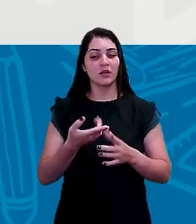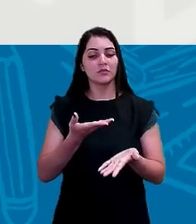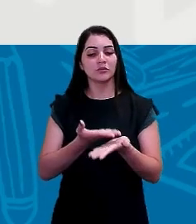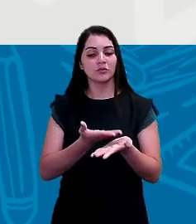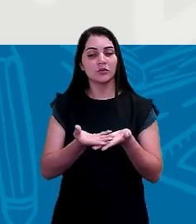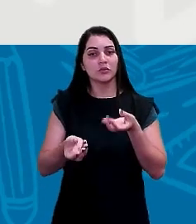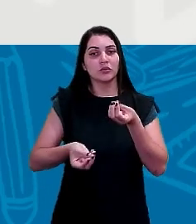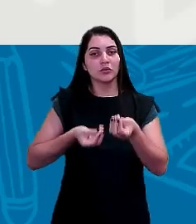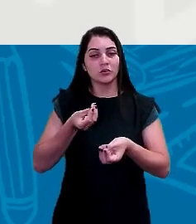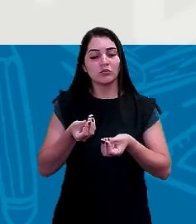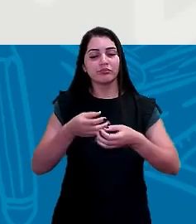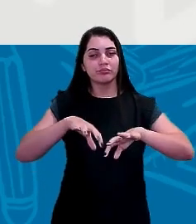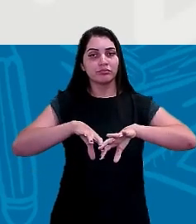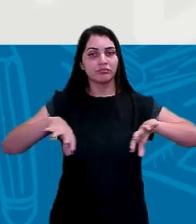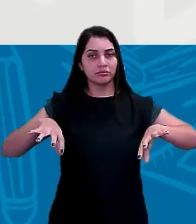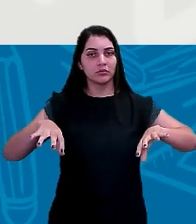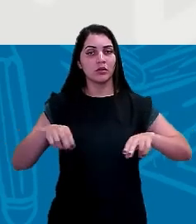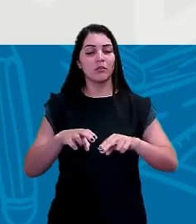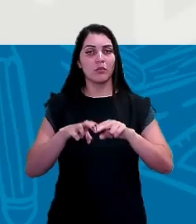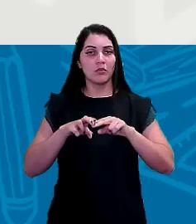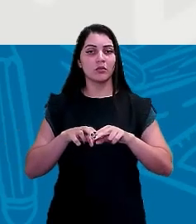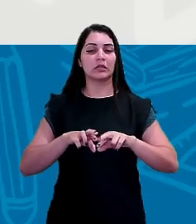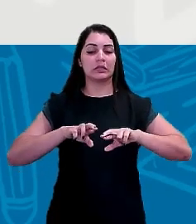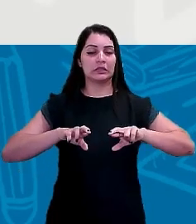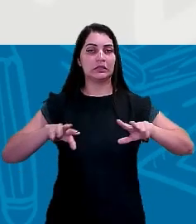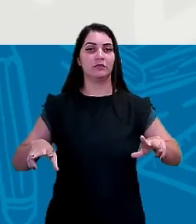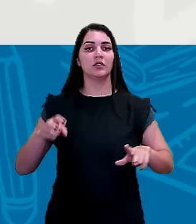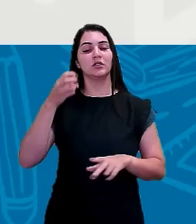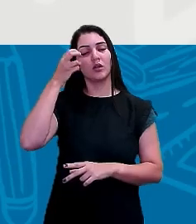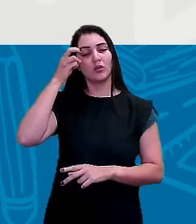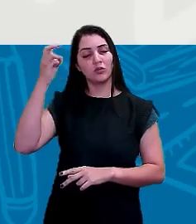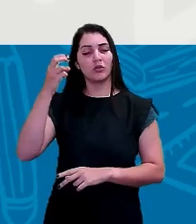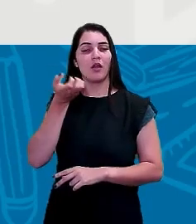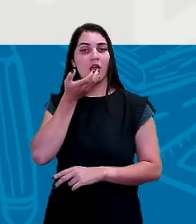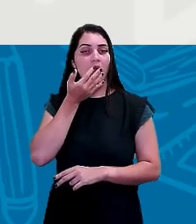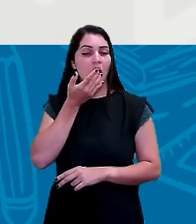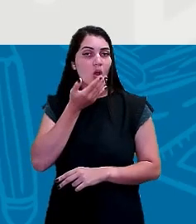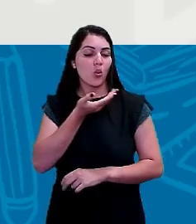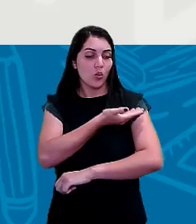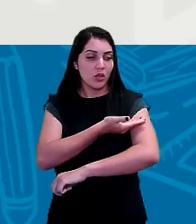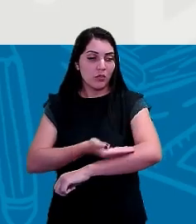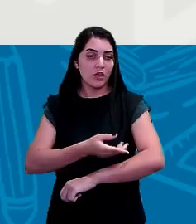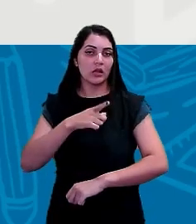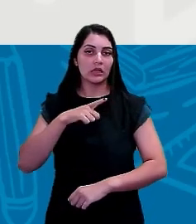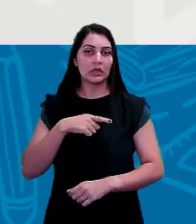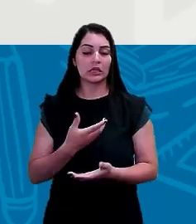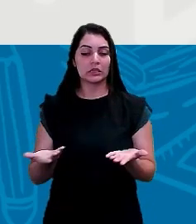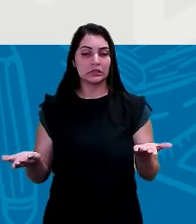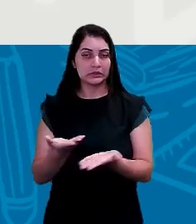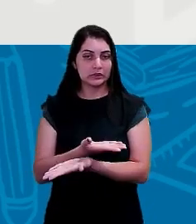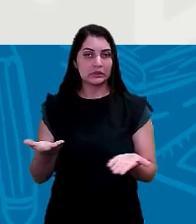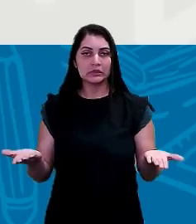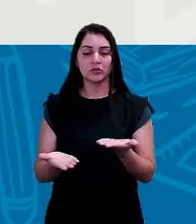estudamos como dois continentes separados por conta das diferenças culturais, étnicas, né? Que existem entre essas